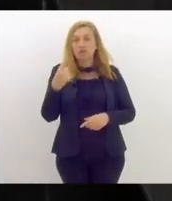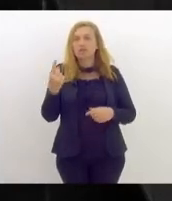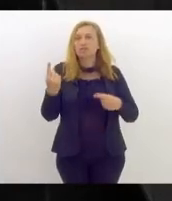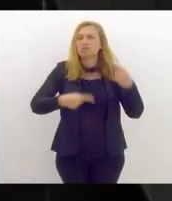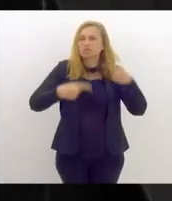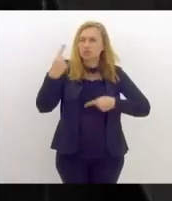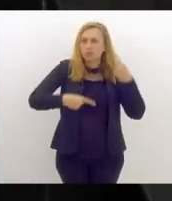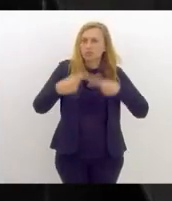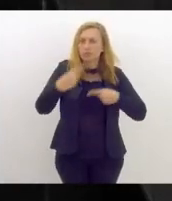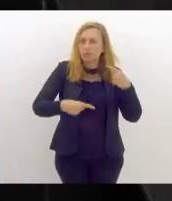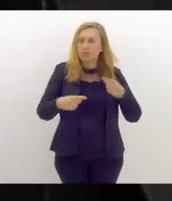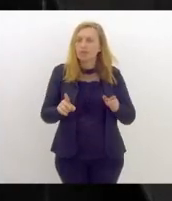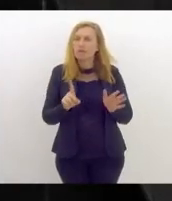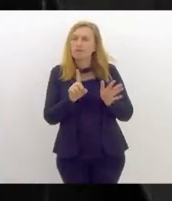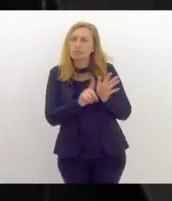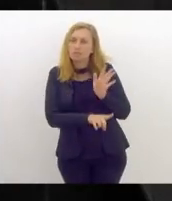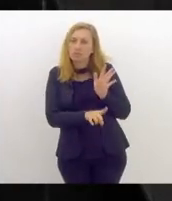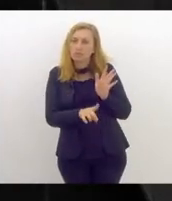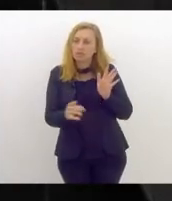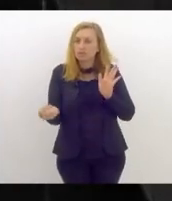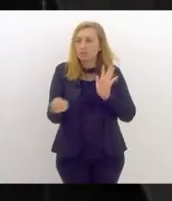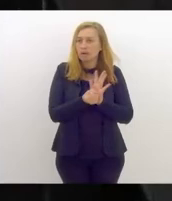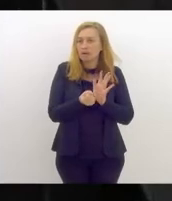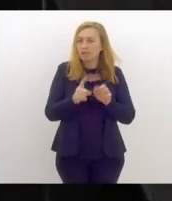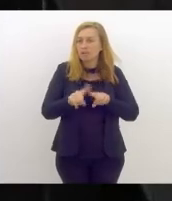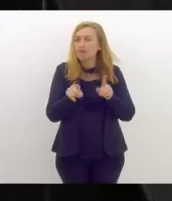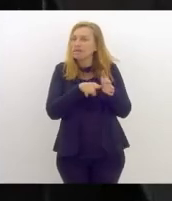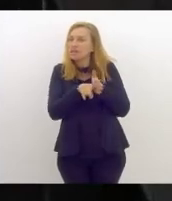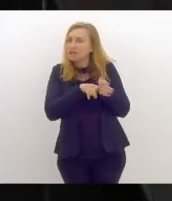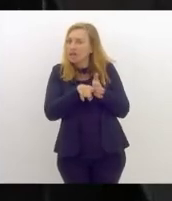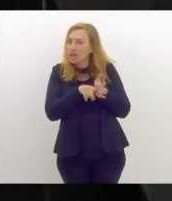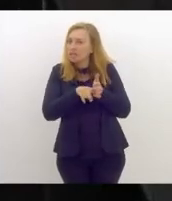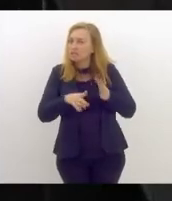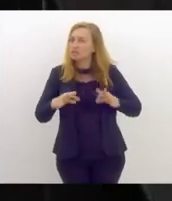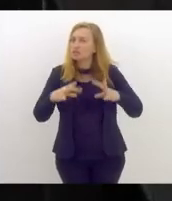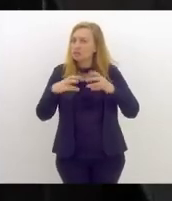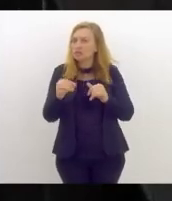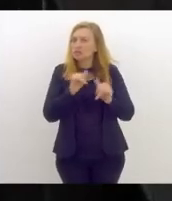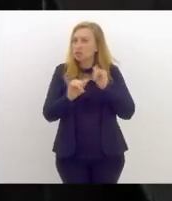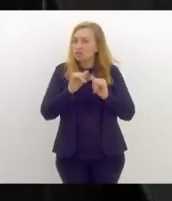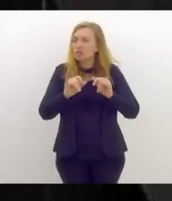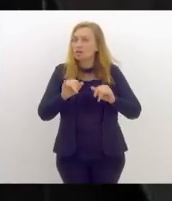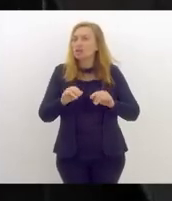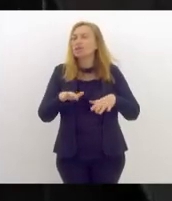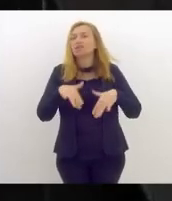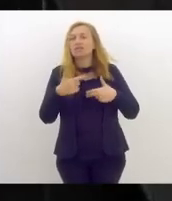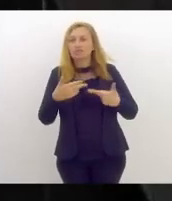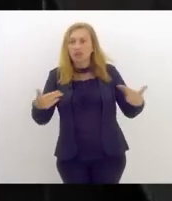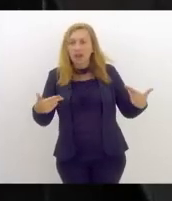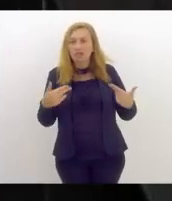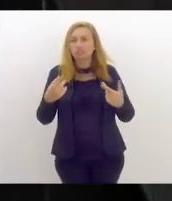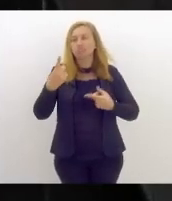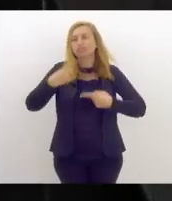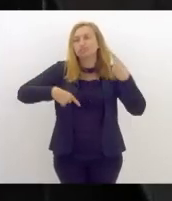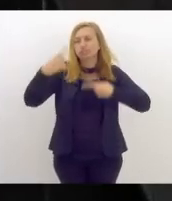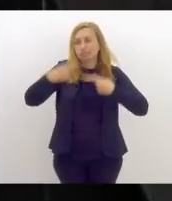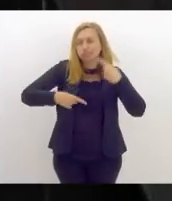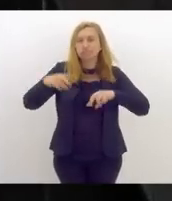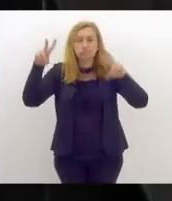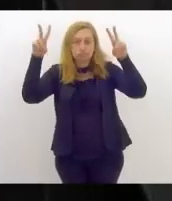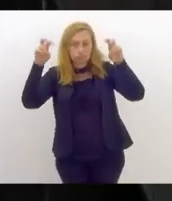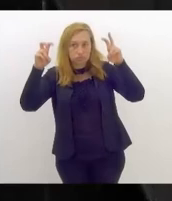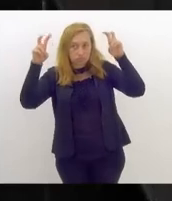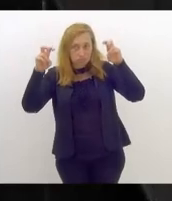feito com menos slogans e mais análise de cruzamento de dados E aí em tantos debates que foram feitos sobre esse